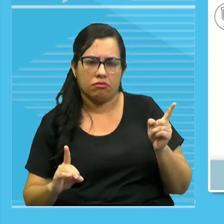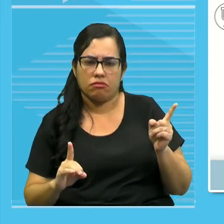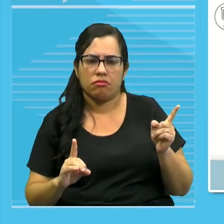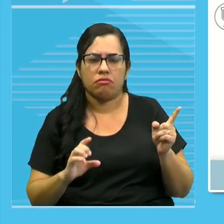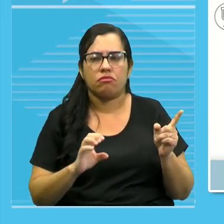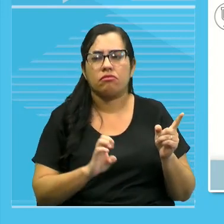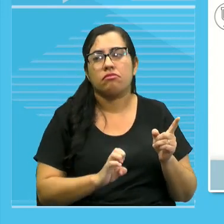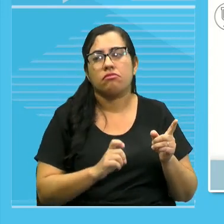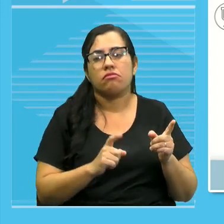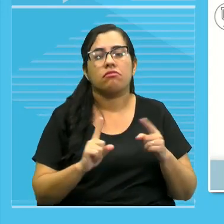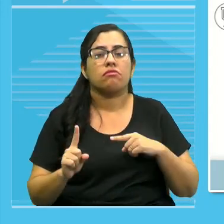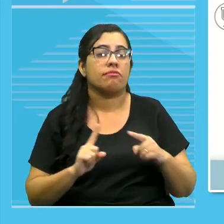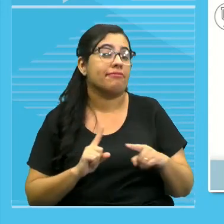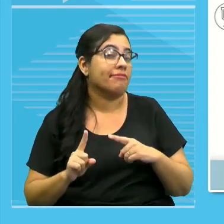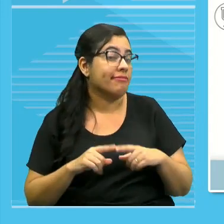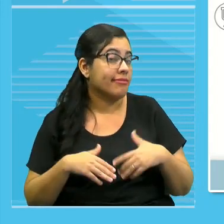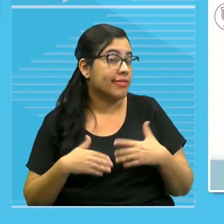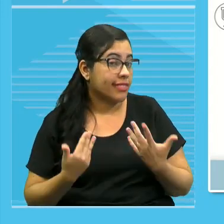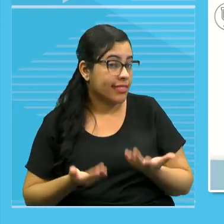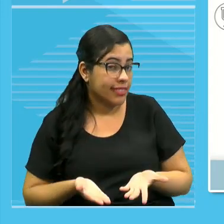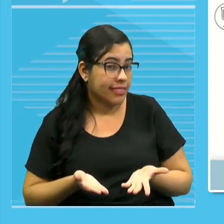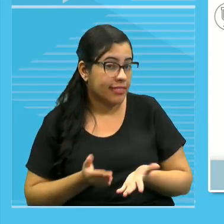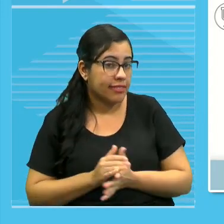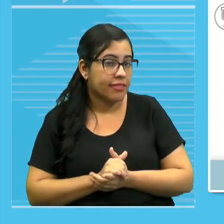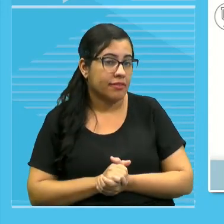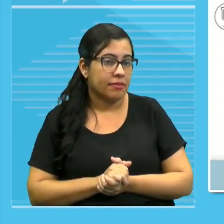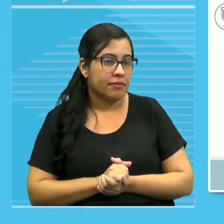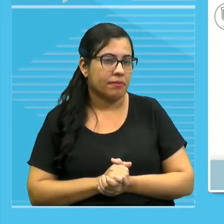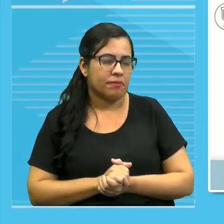assalariado o que que é mesmo